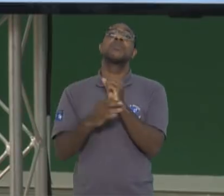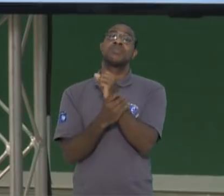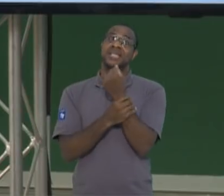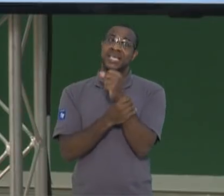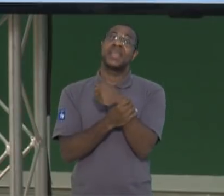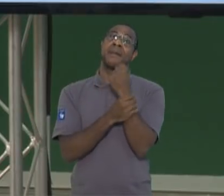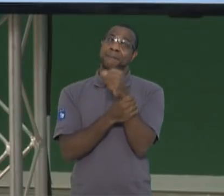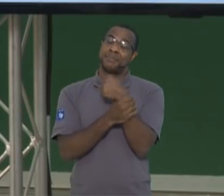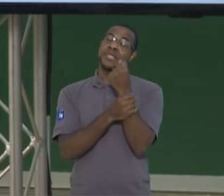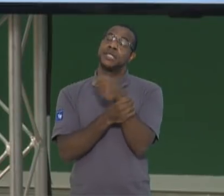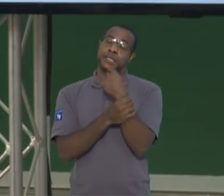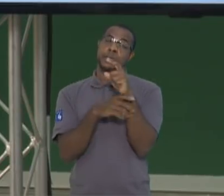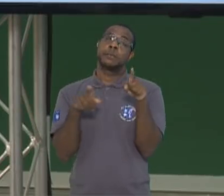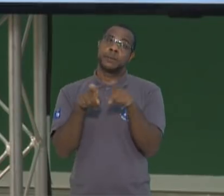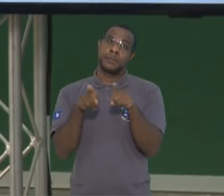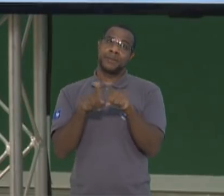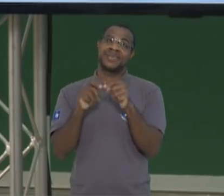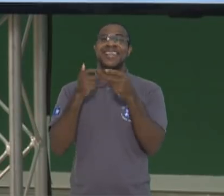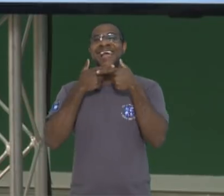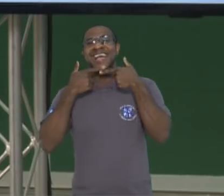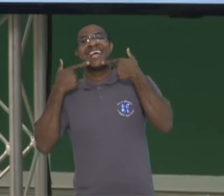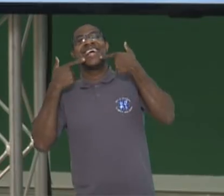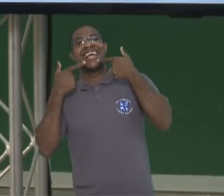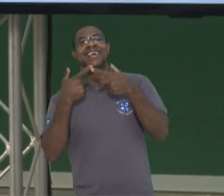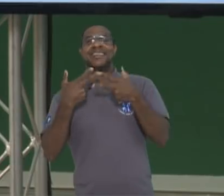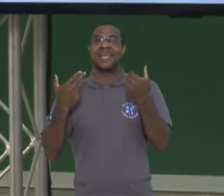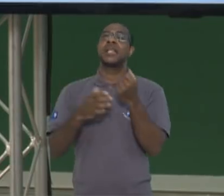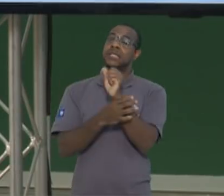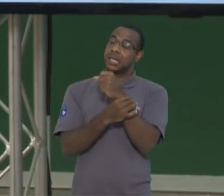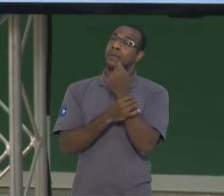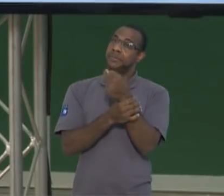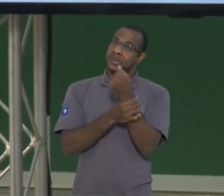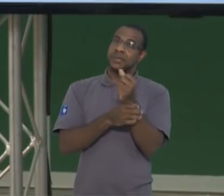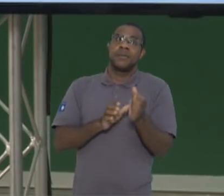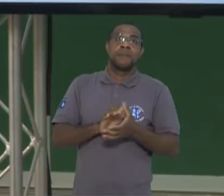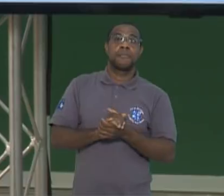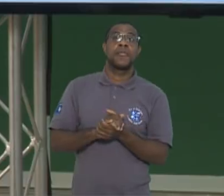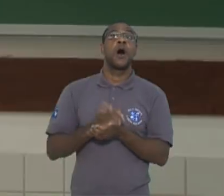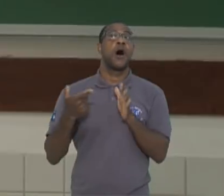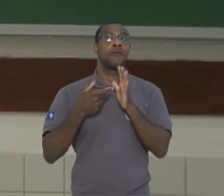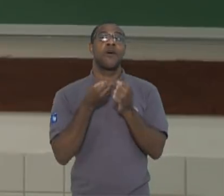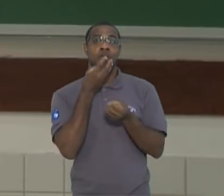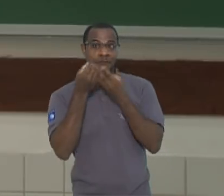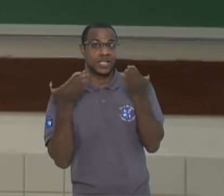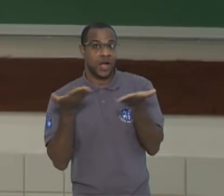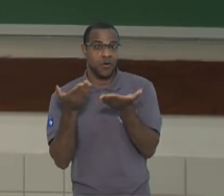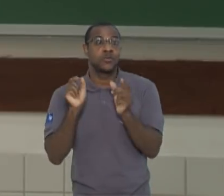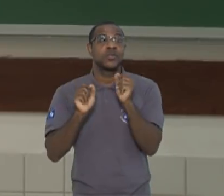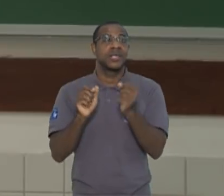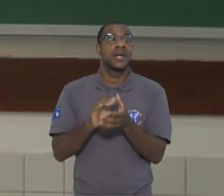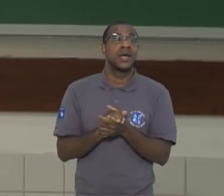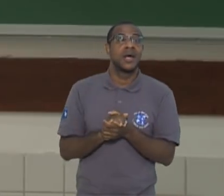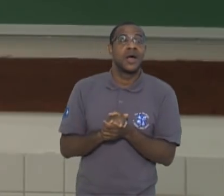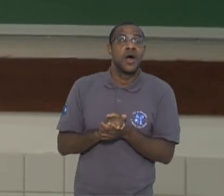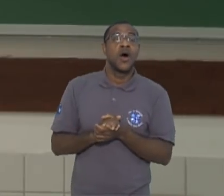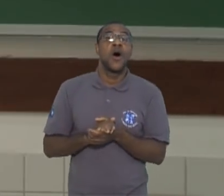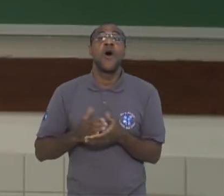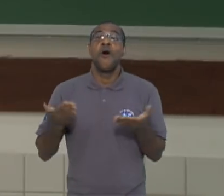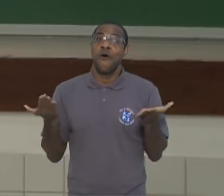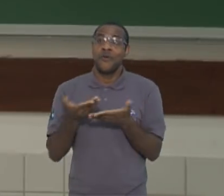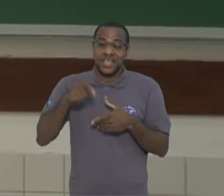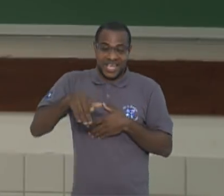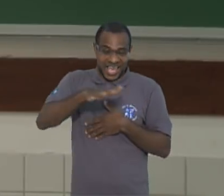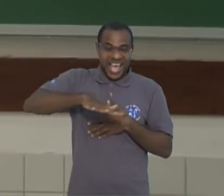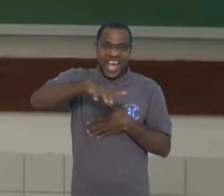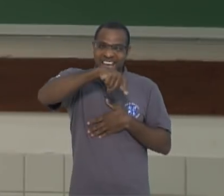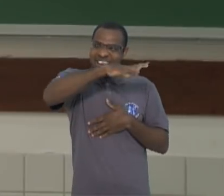gente viu a questão dos doutores da alegria. Aliás, hoje, vou confessar aqui para vocês que esse estúdio estava muito